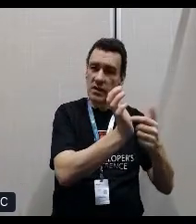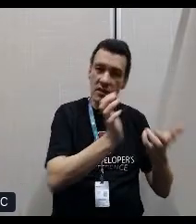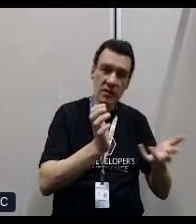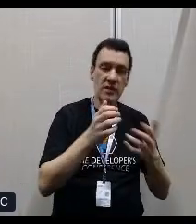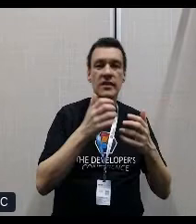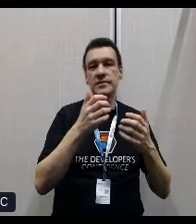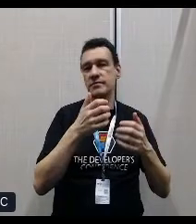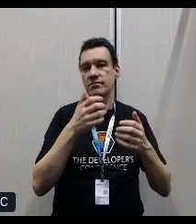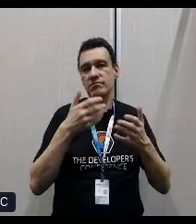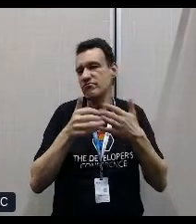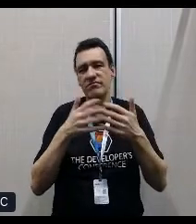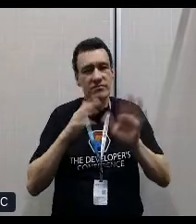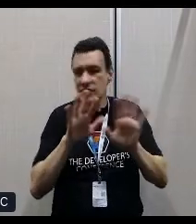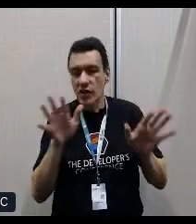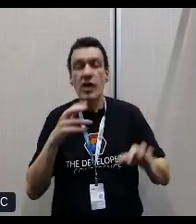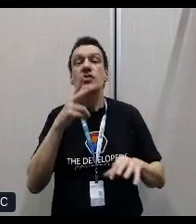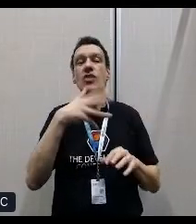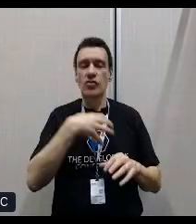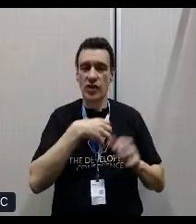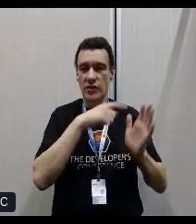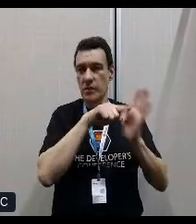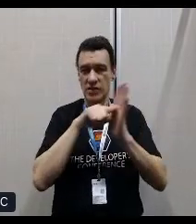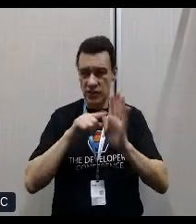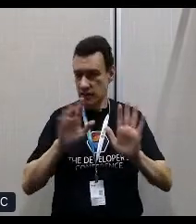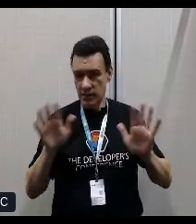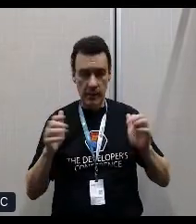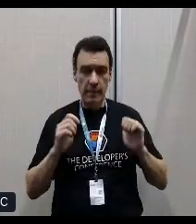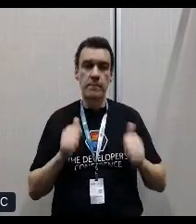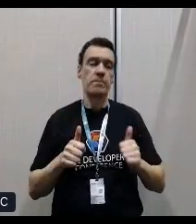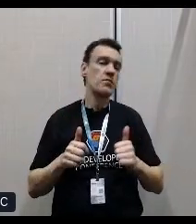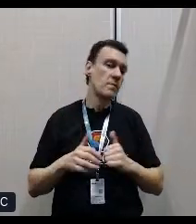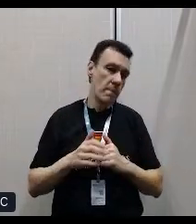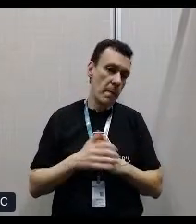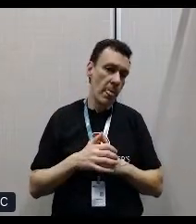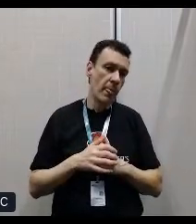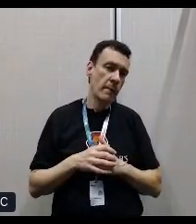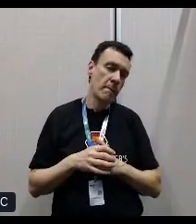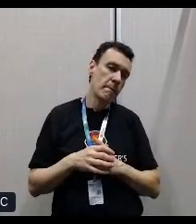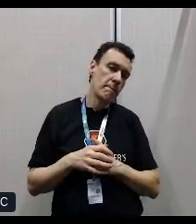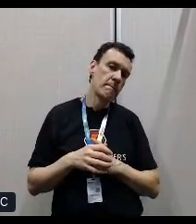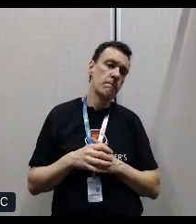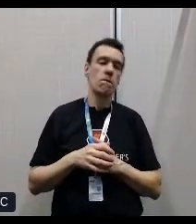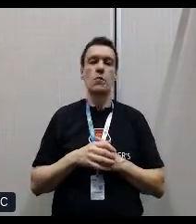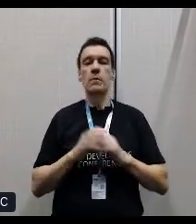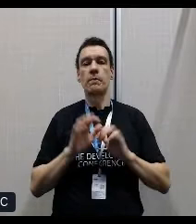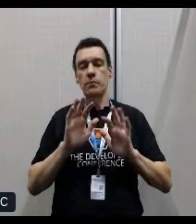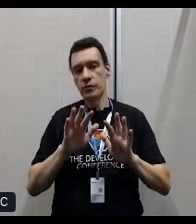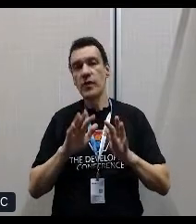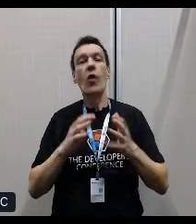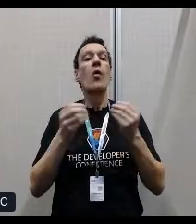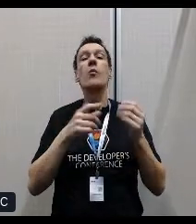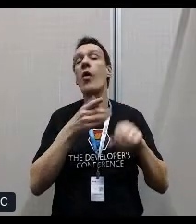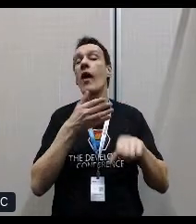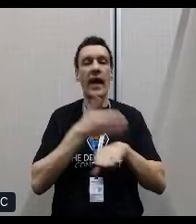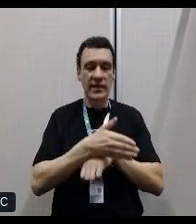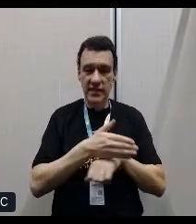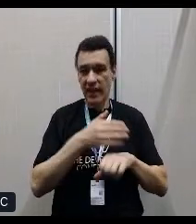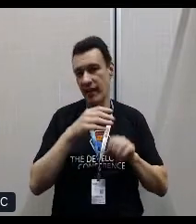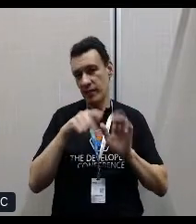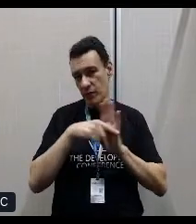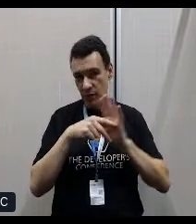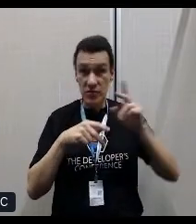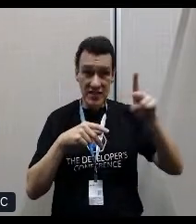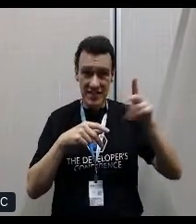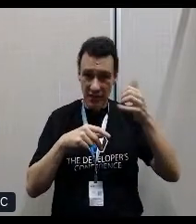seu conteúdo. Então, ser flexível, ponto 5. Ponto 6, dispositivos próprios, né? Não teste o usuário, sempre que